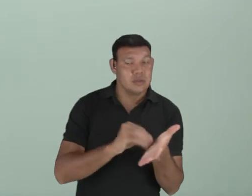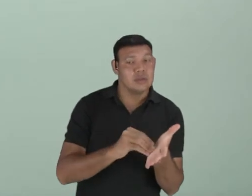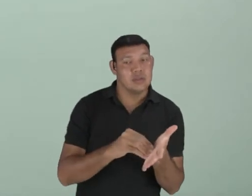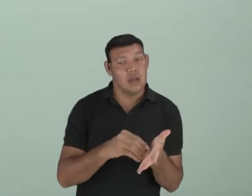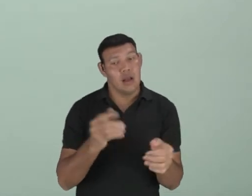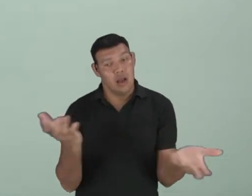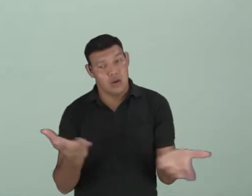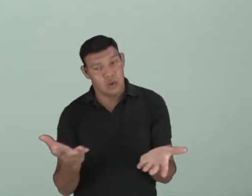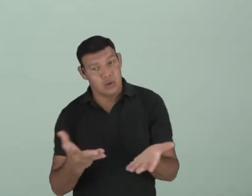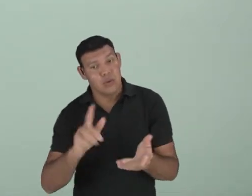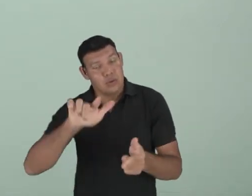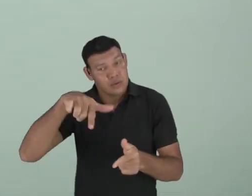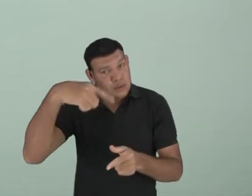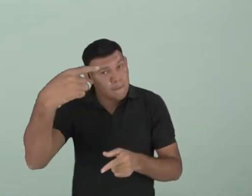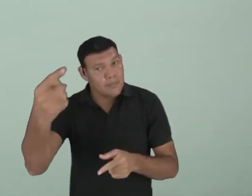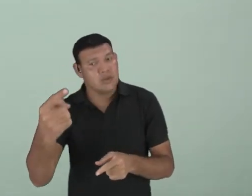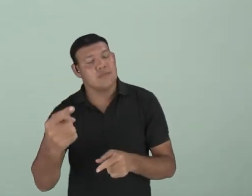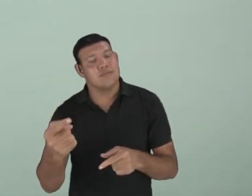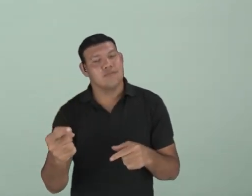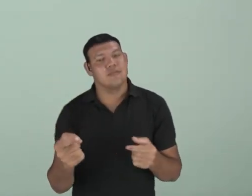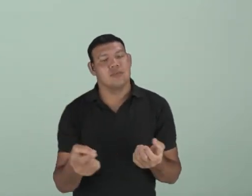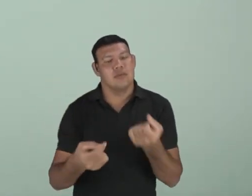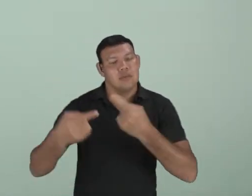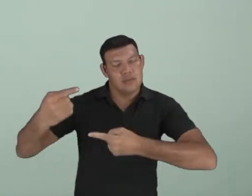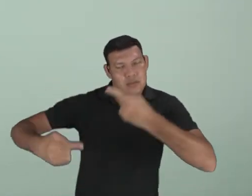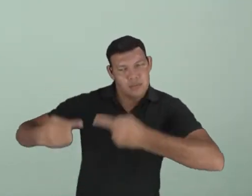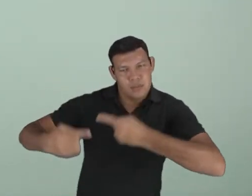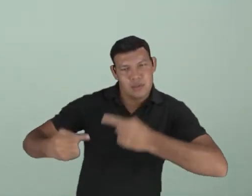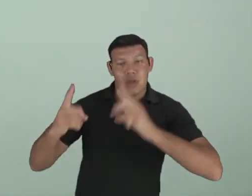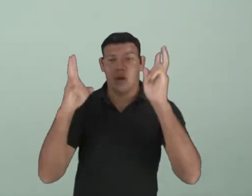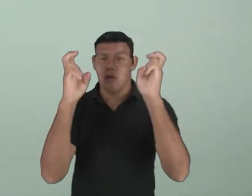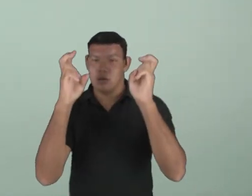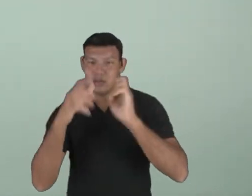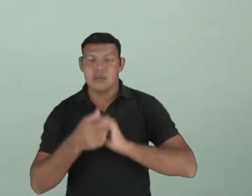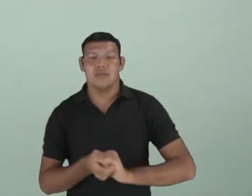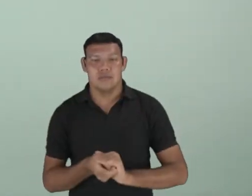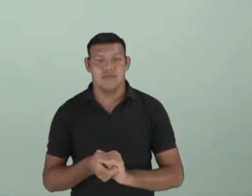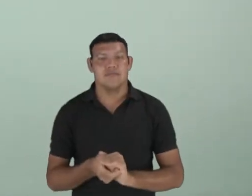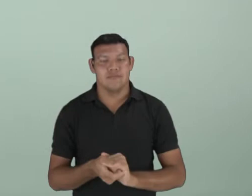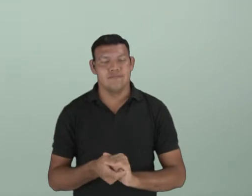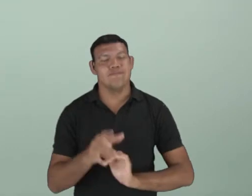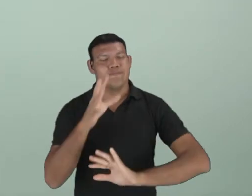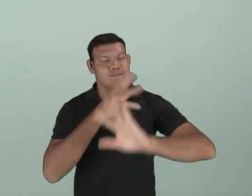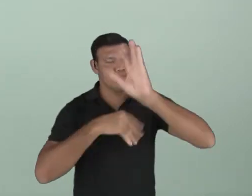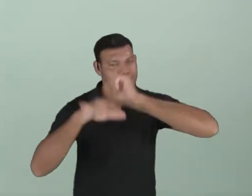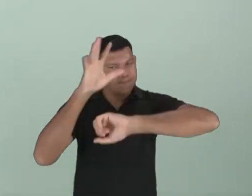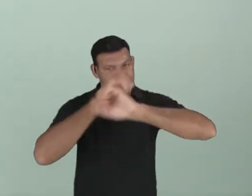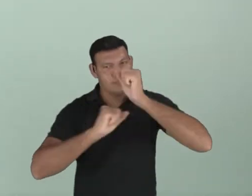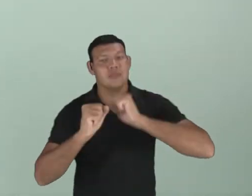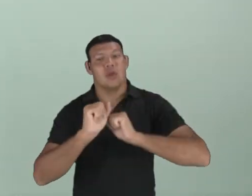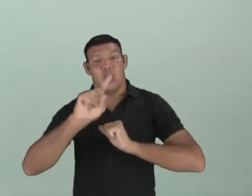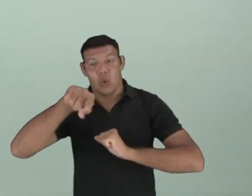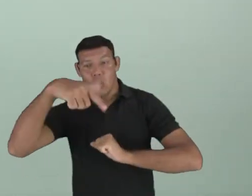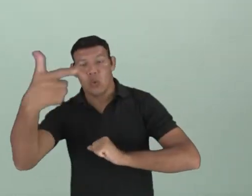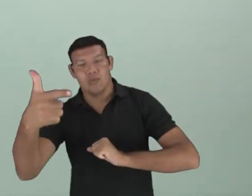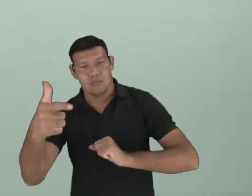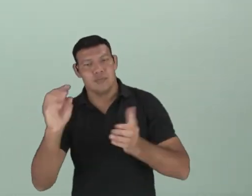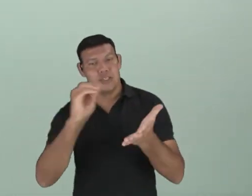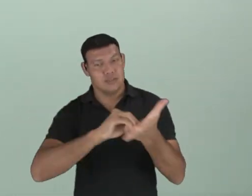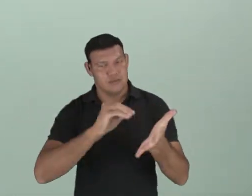mas aí em outra ocasião a gente continua a debater esse assunto e aí a gente aprende um pouquinho mais sobre as outras,